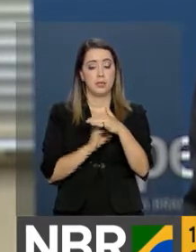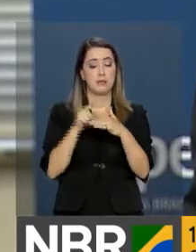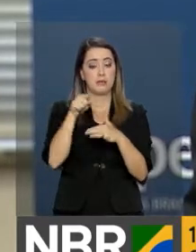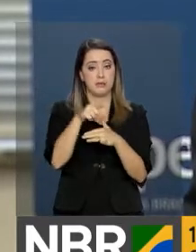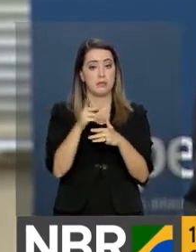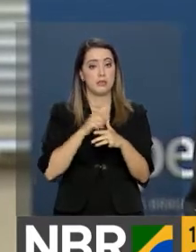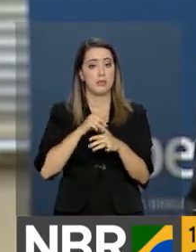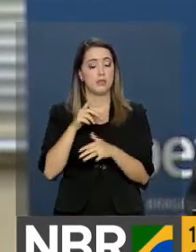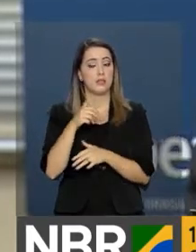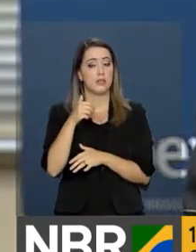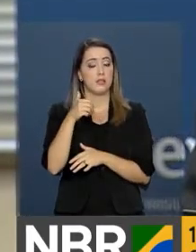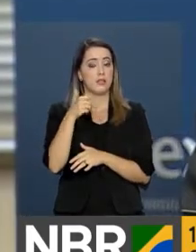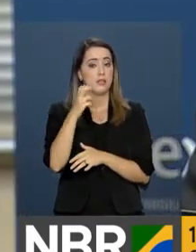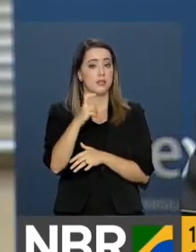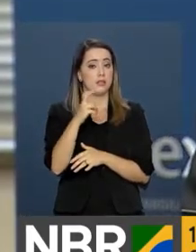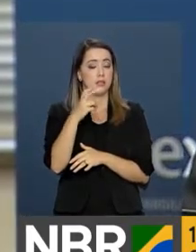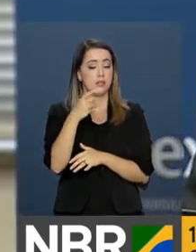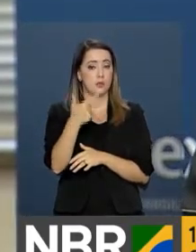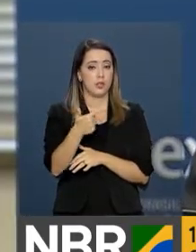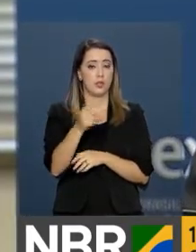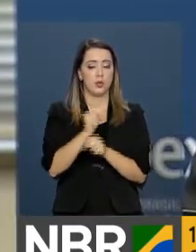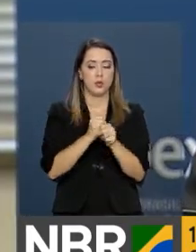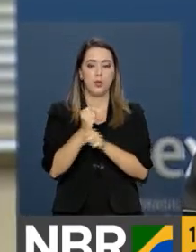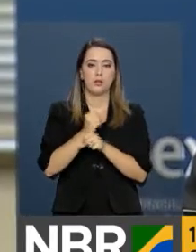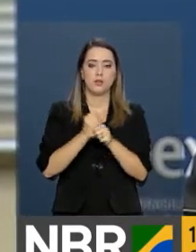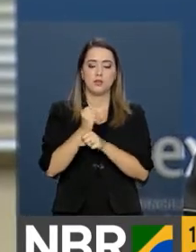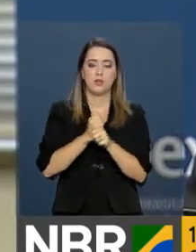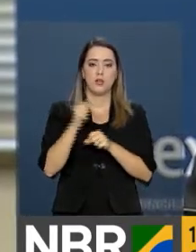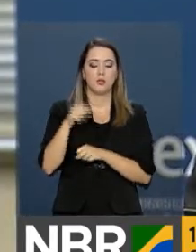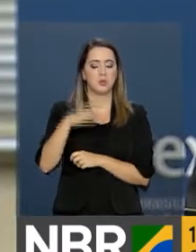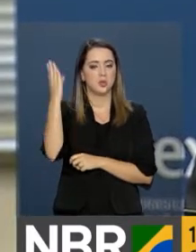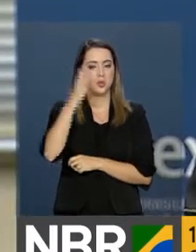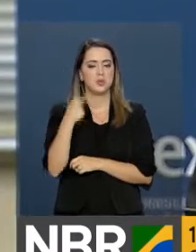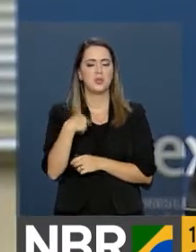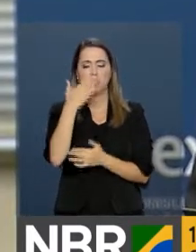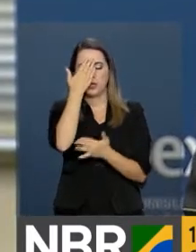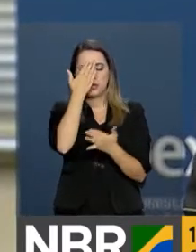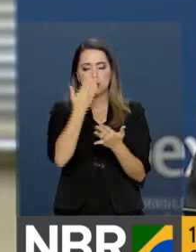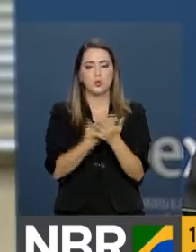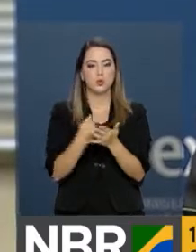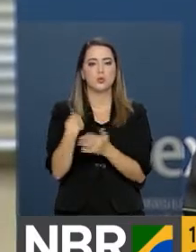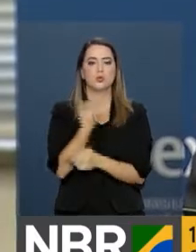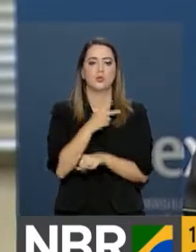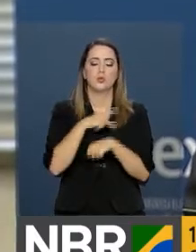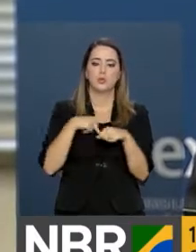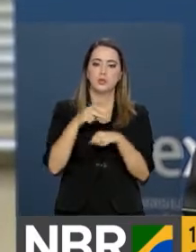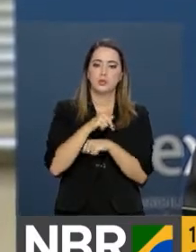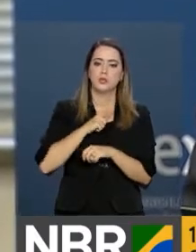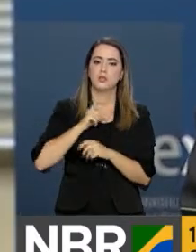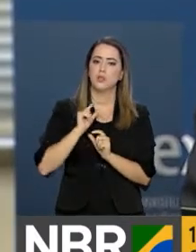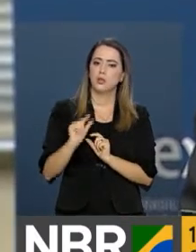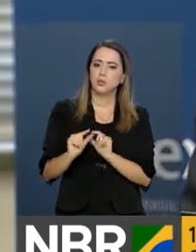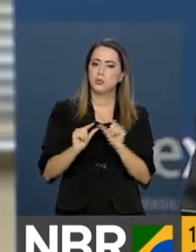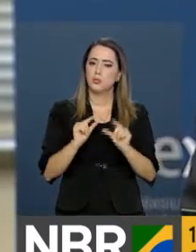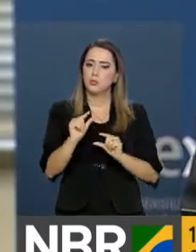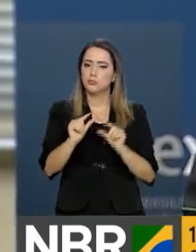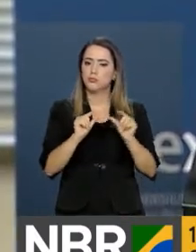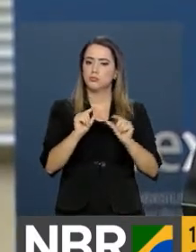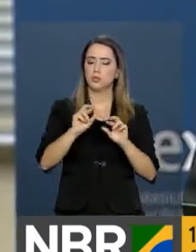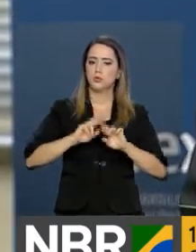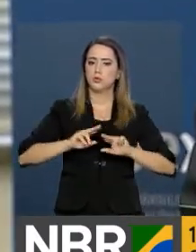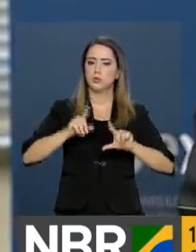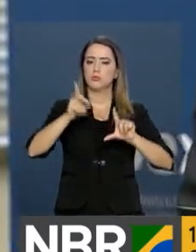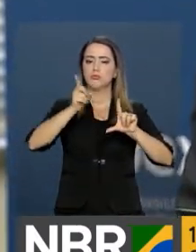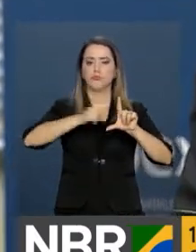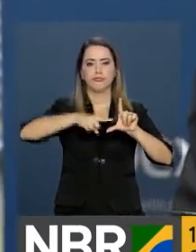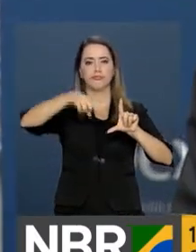no Brasil e, portanto, uma crença absoluta no nosso país. Pode ter tido pequenas variações ao longo